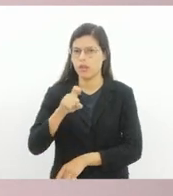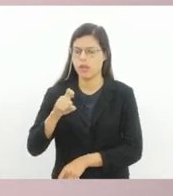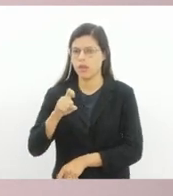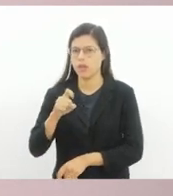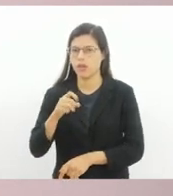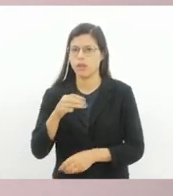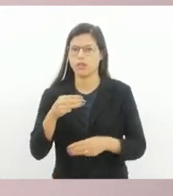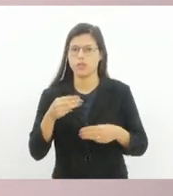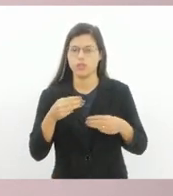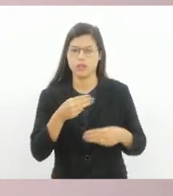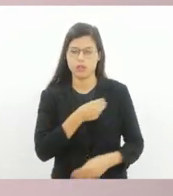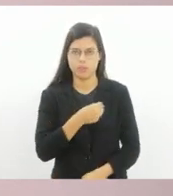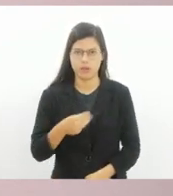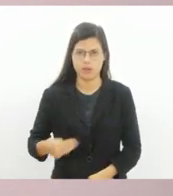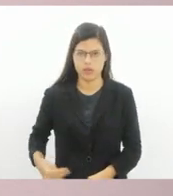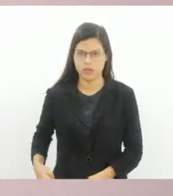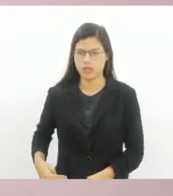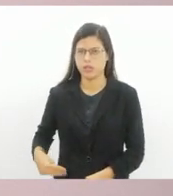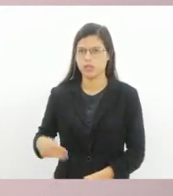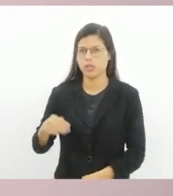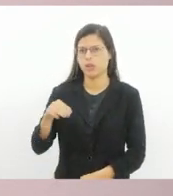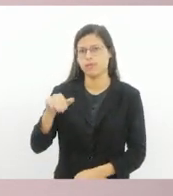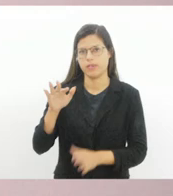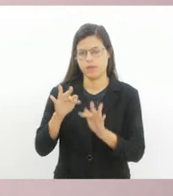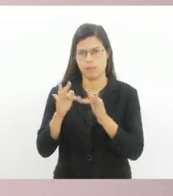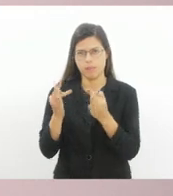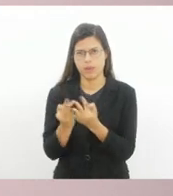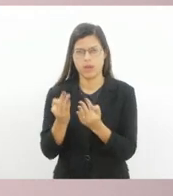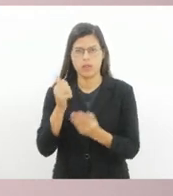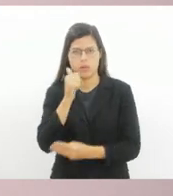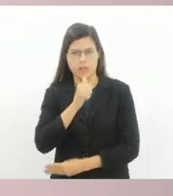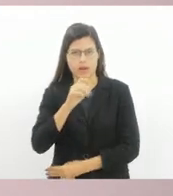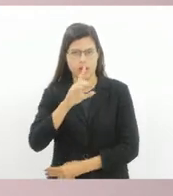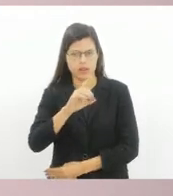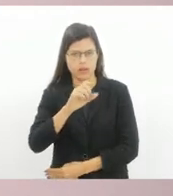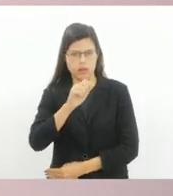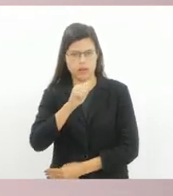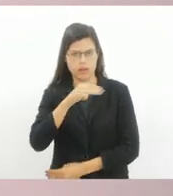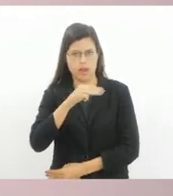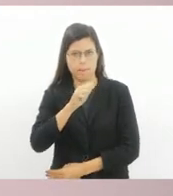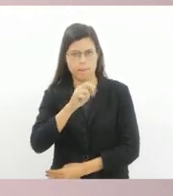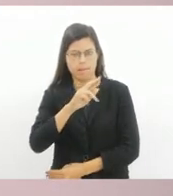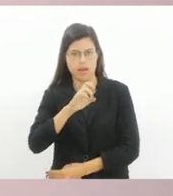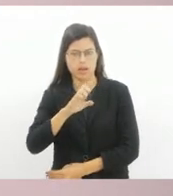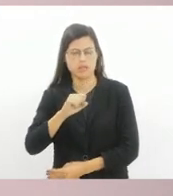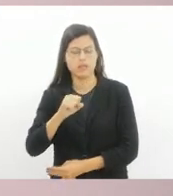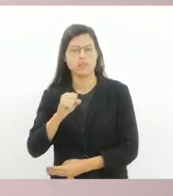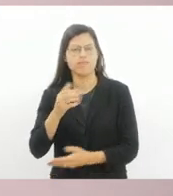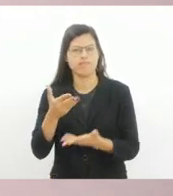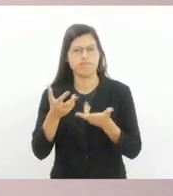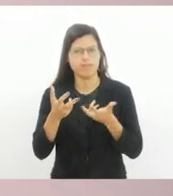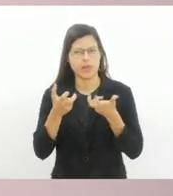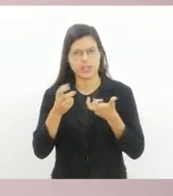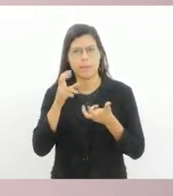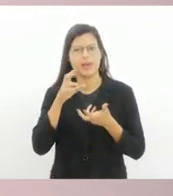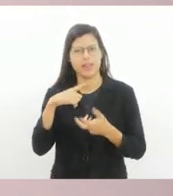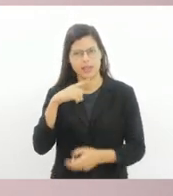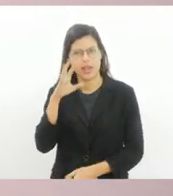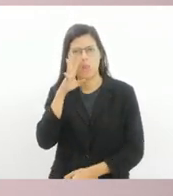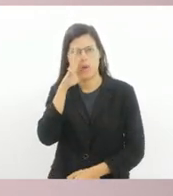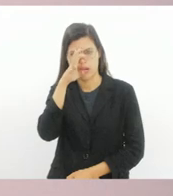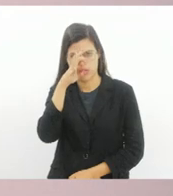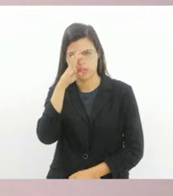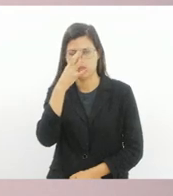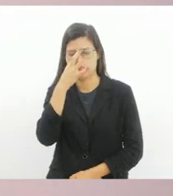e da Mulher, da Maris Alves. Então, a gente vê também que tem uma resistência e tem um boicote interno, deputada.